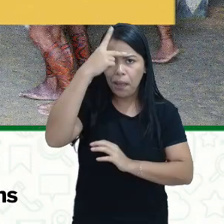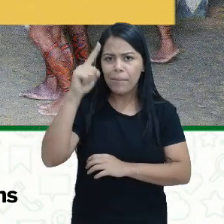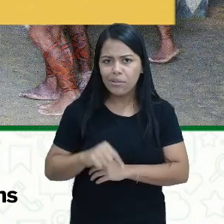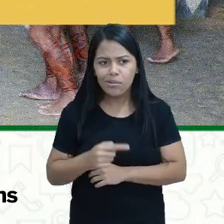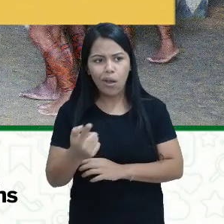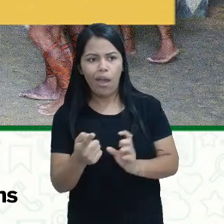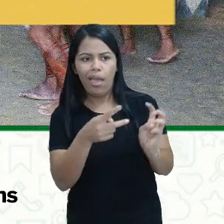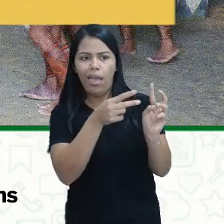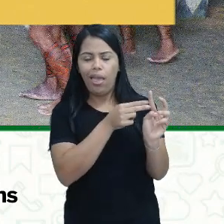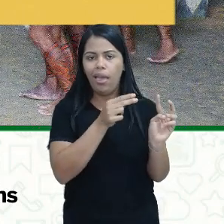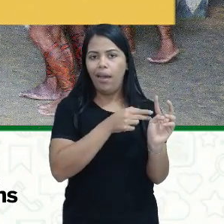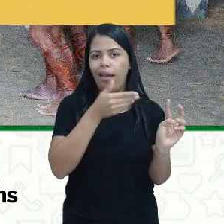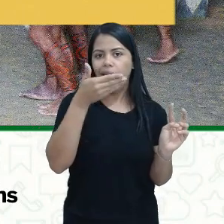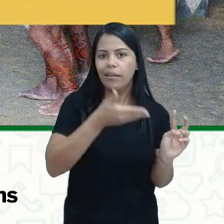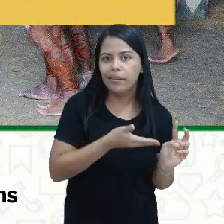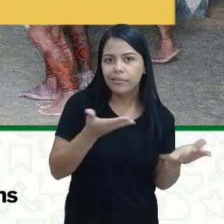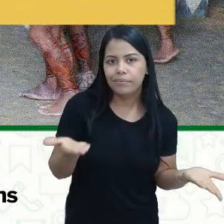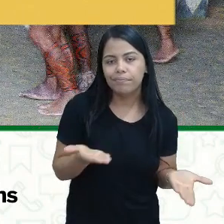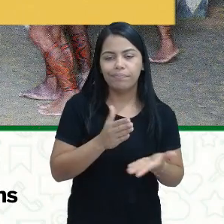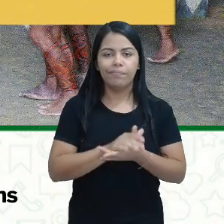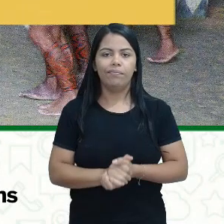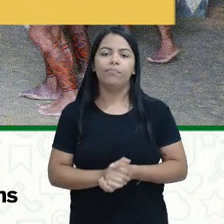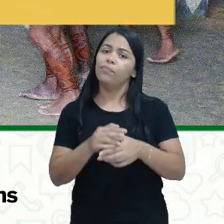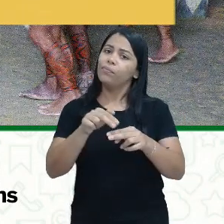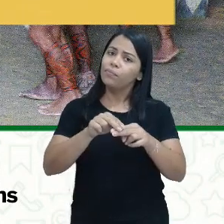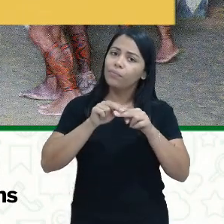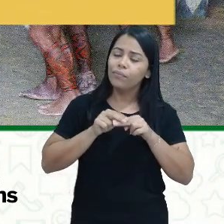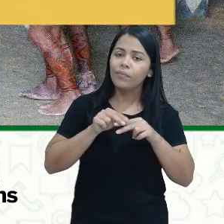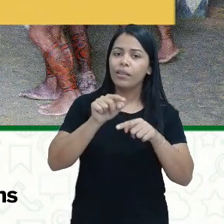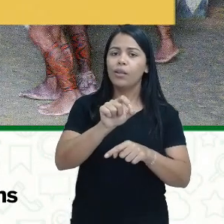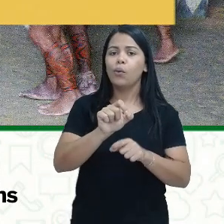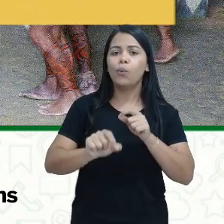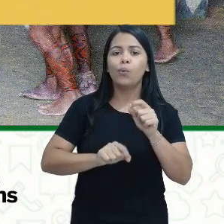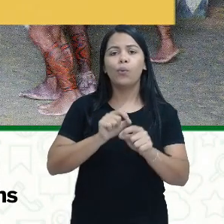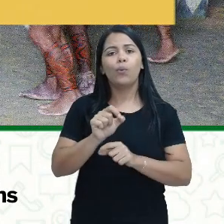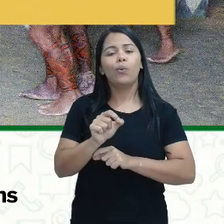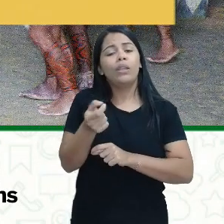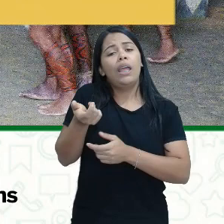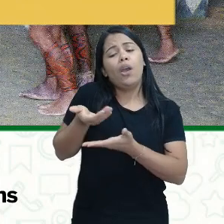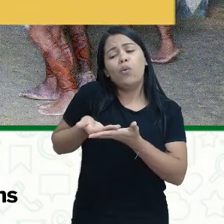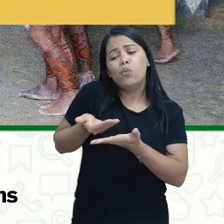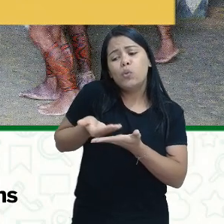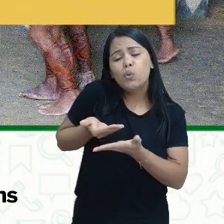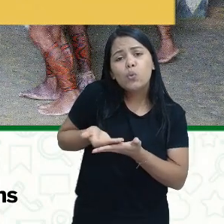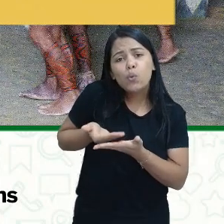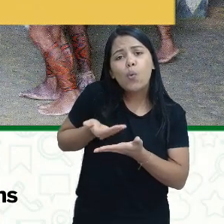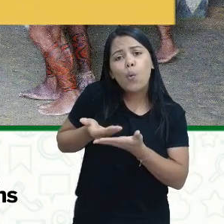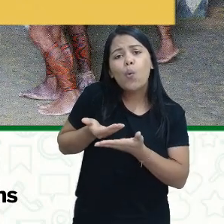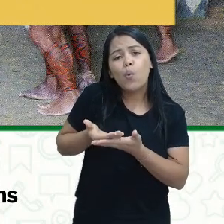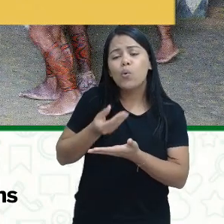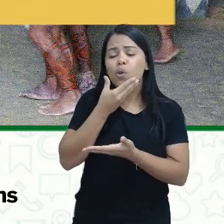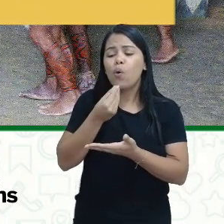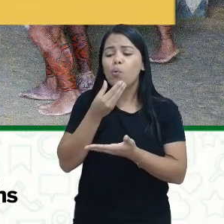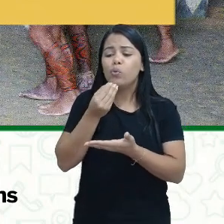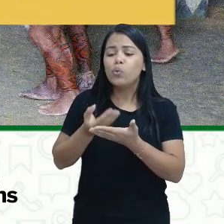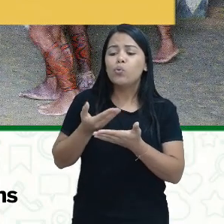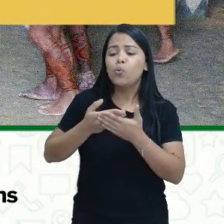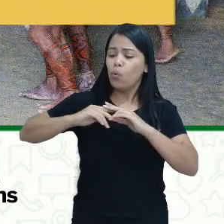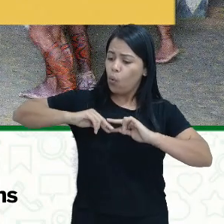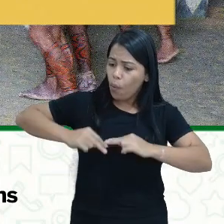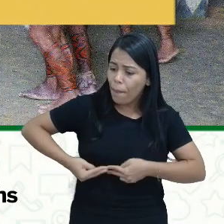um indivíduo enquanto indígena. Por isso, os antropólogos falam frequentemente